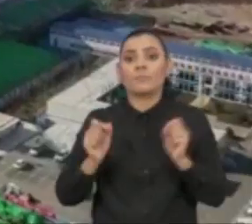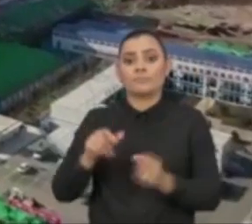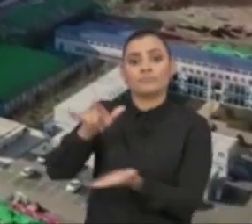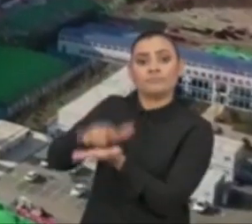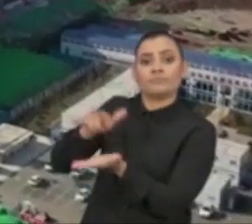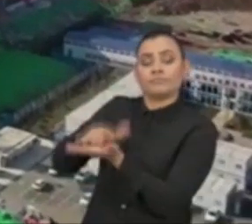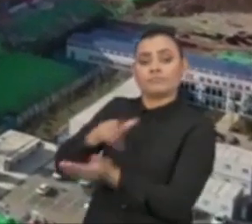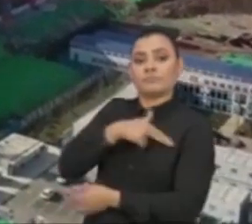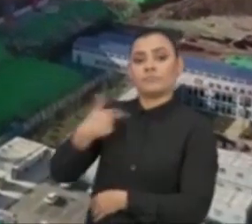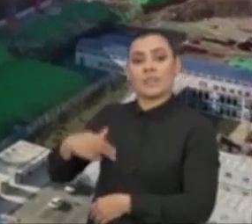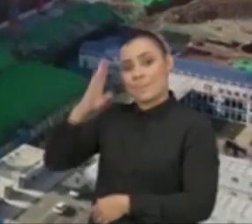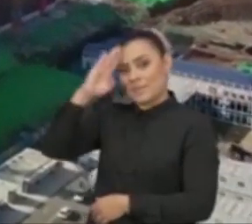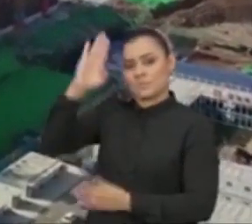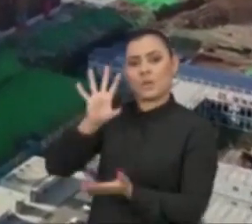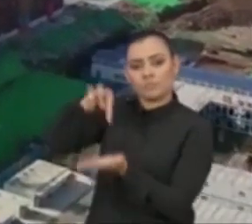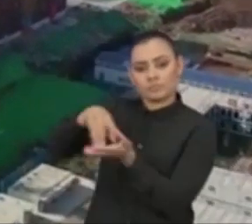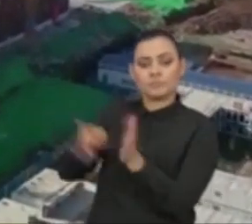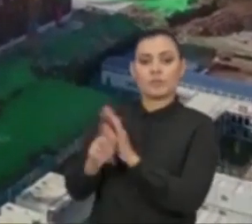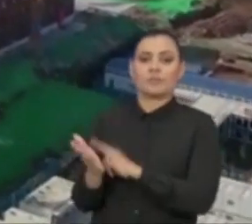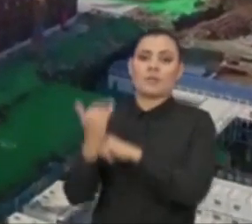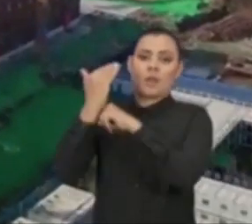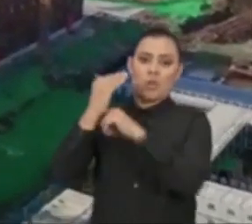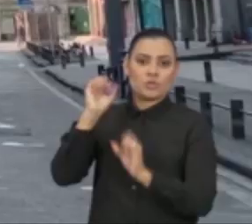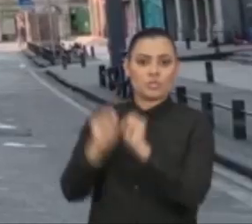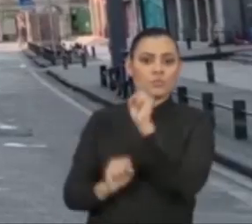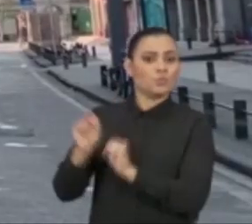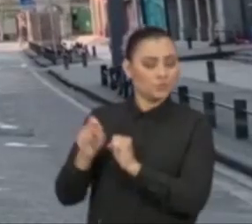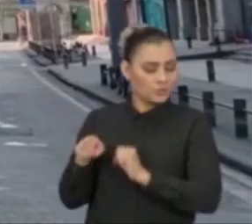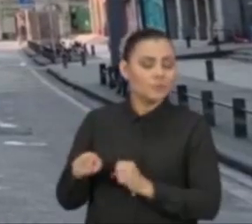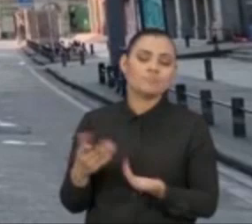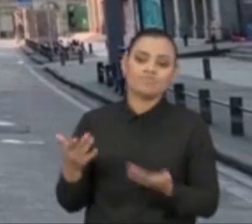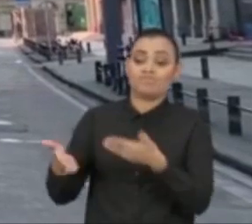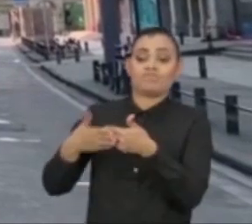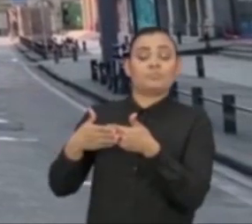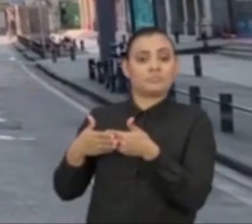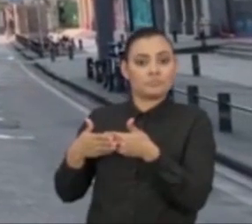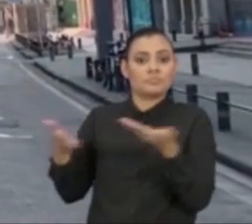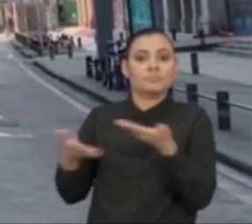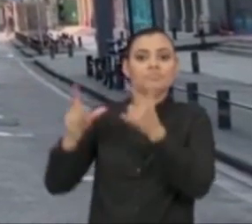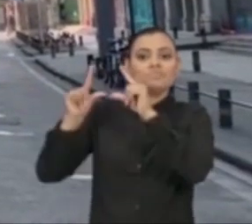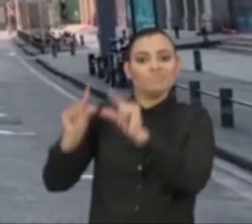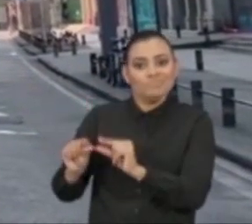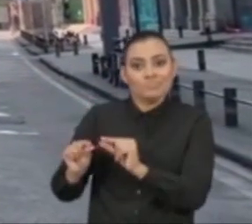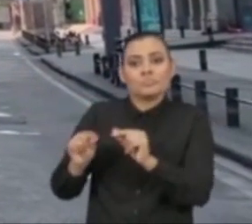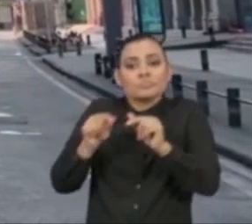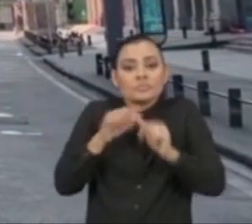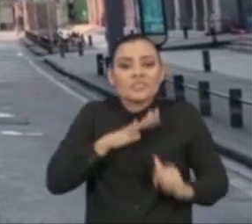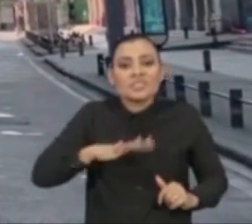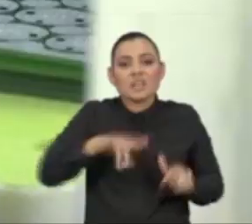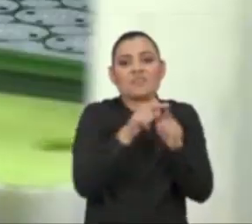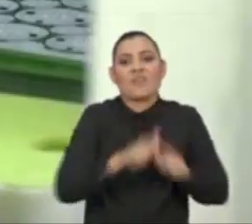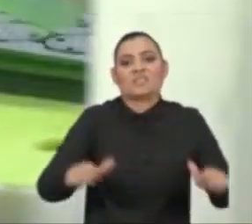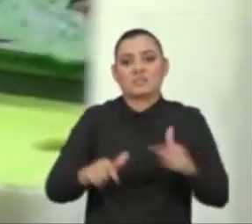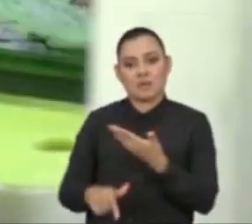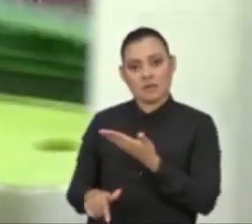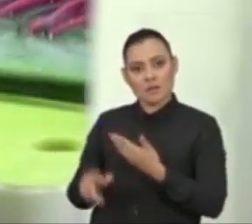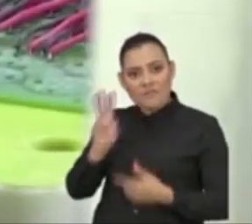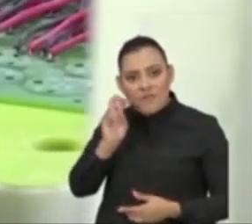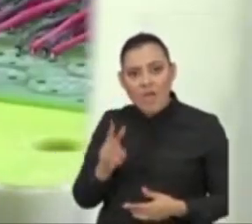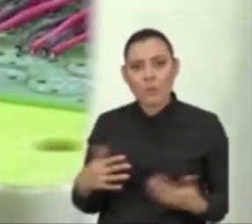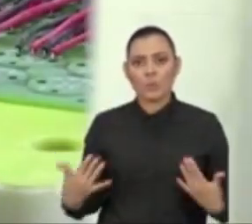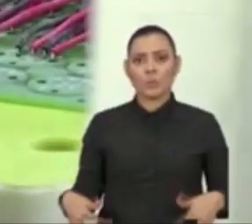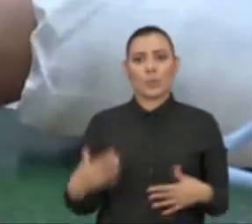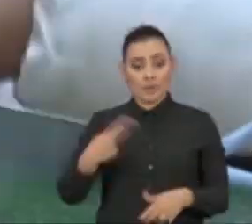um importante polo tecnológico e industrial, hoje reduzida a uma cidade fantasma. Aqui no